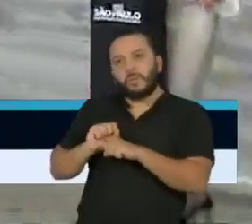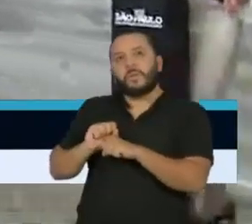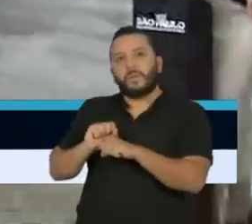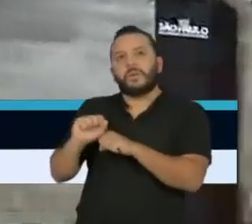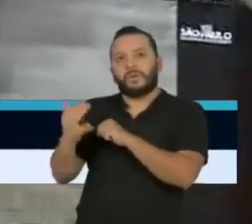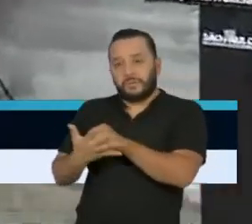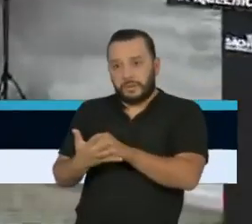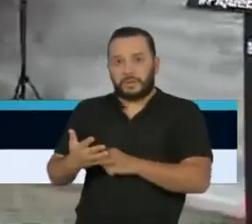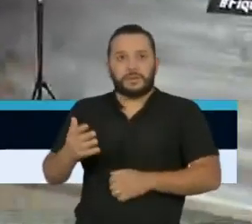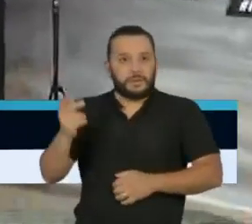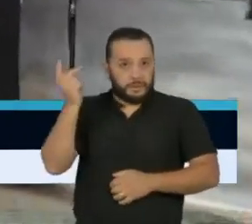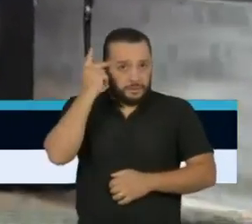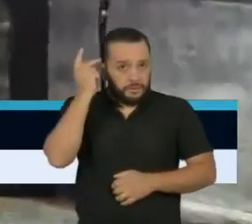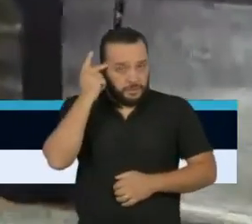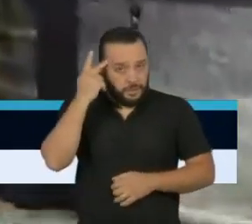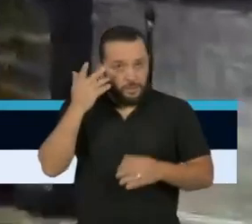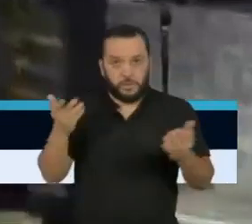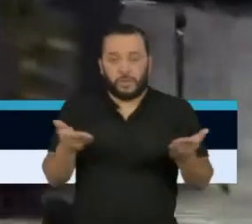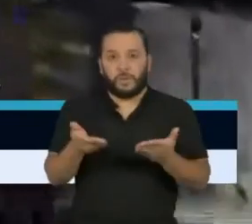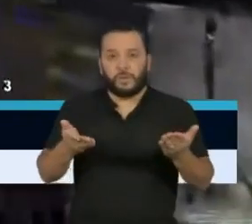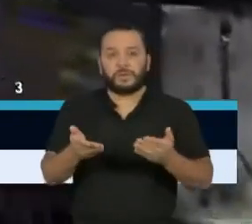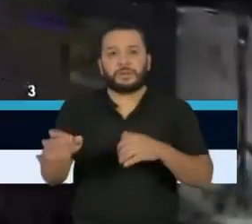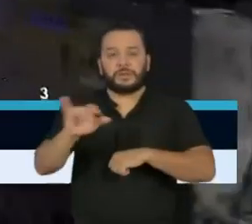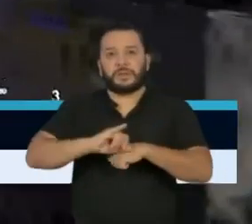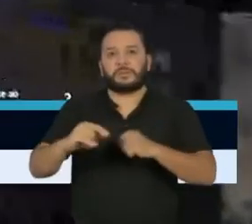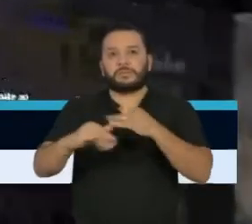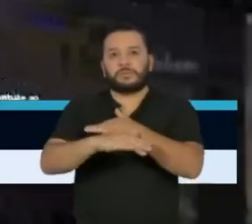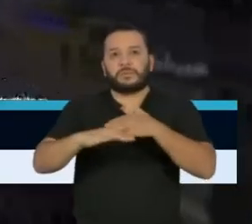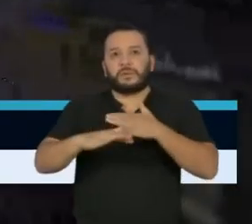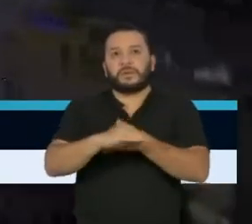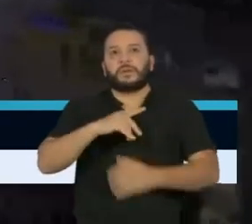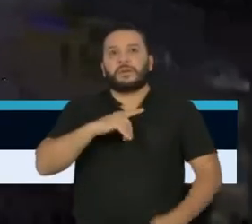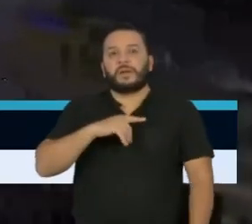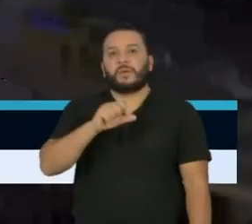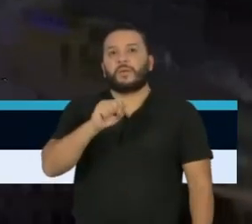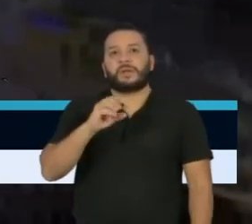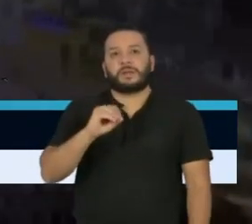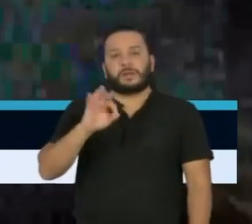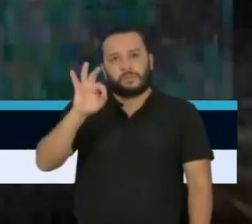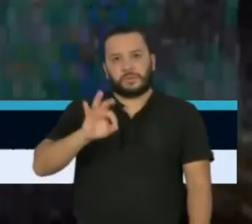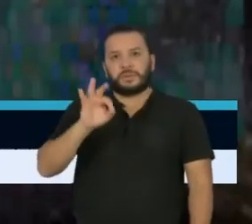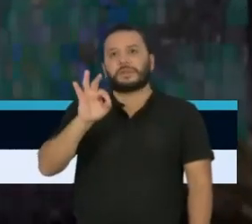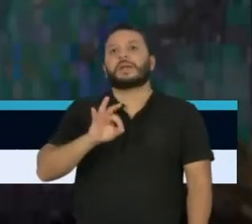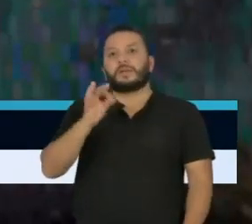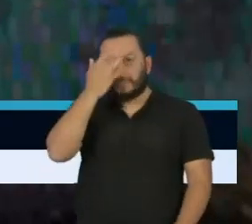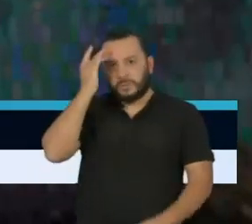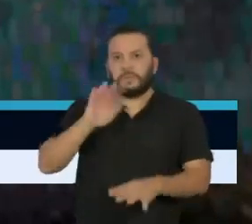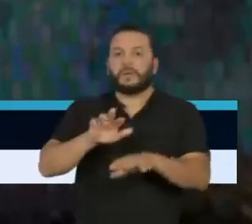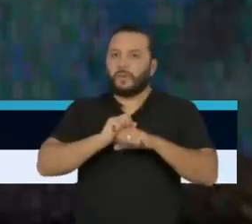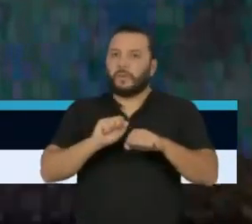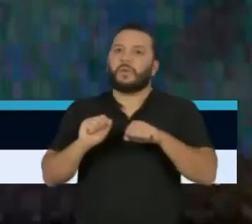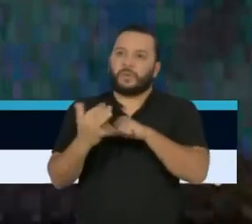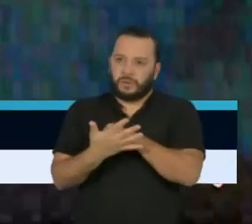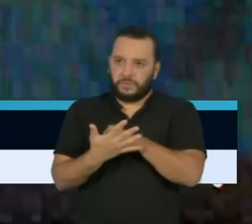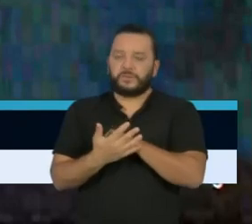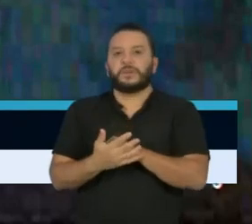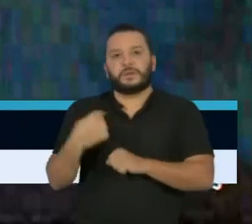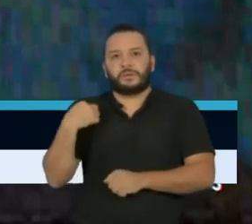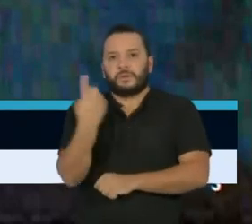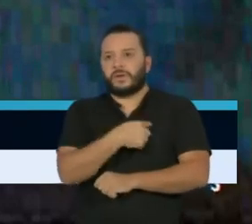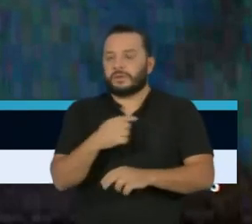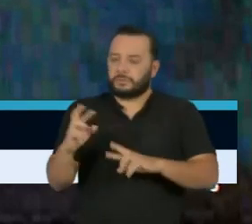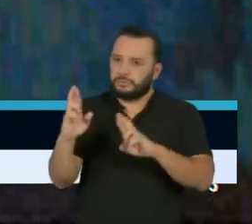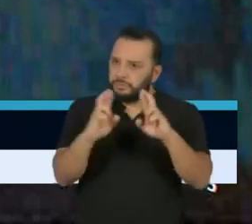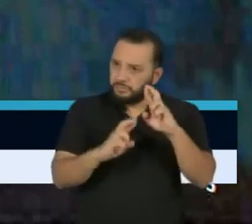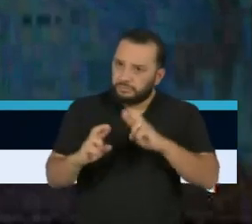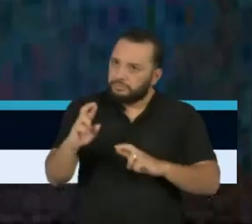metropolitana de São Paulo hoje concentra 80% dos casos de coronavírus, e nós vamos passar a acompanhar essa